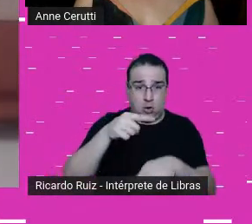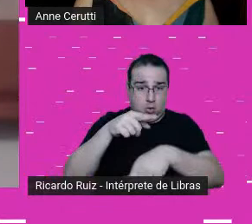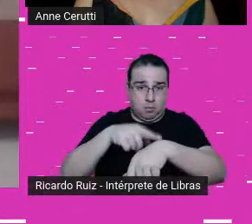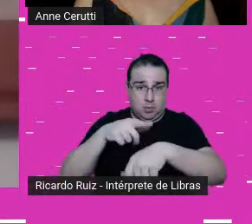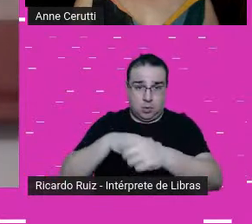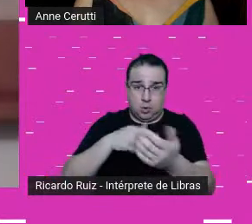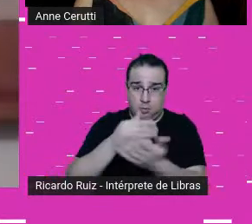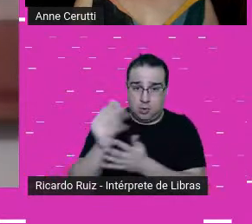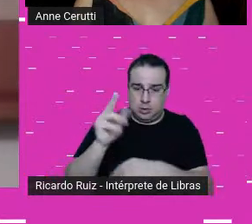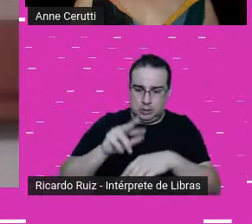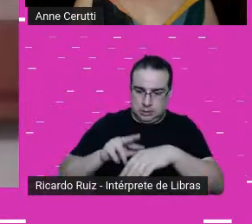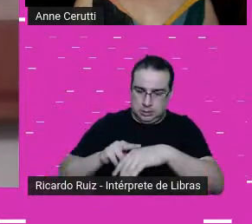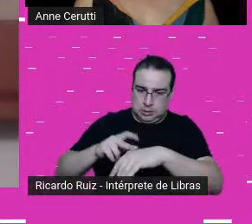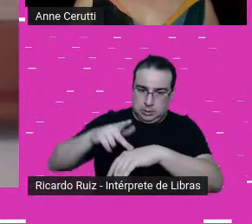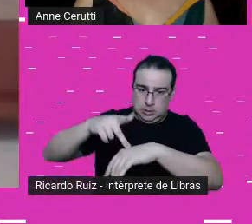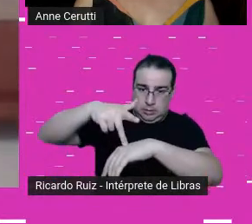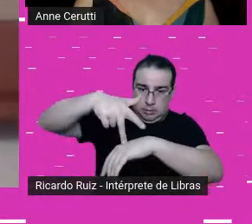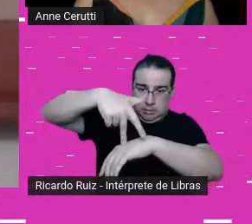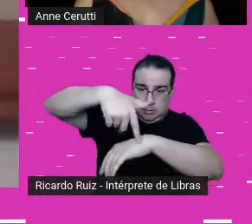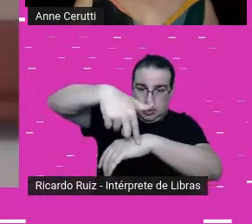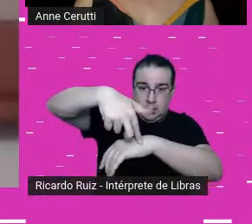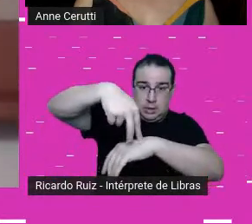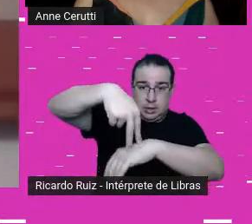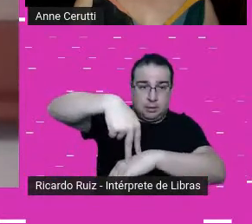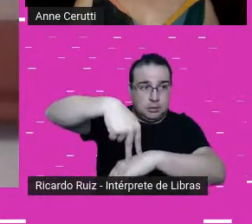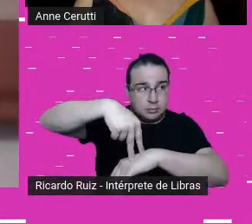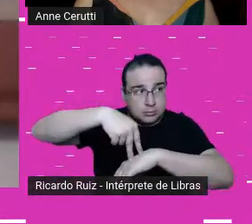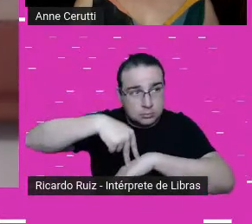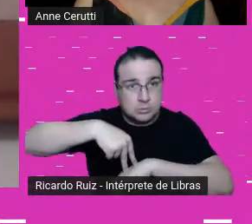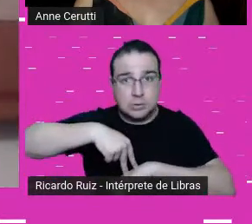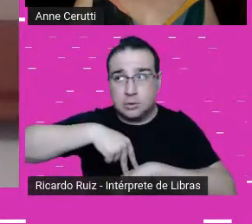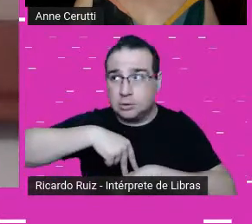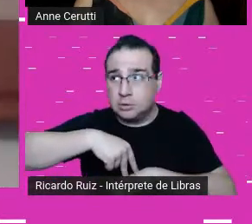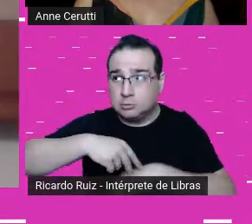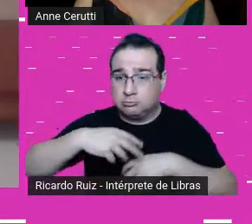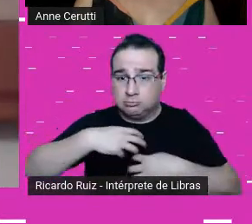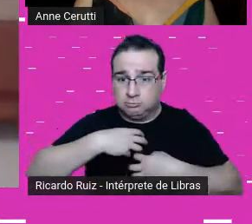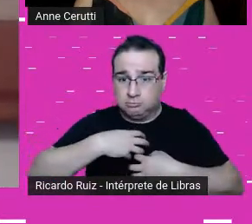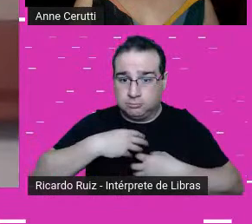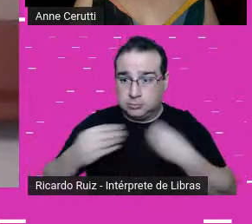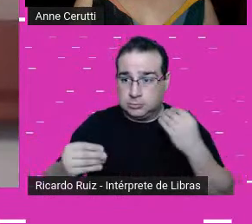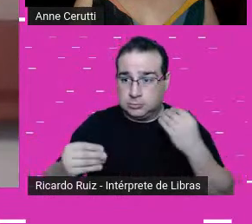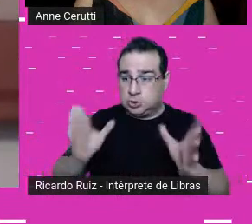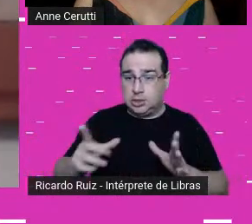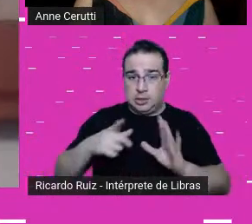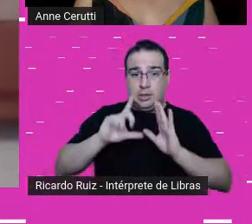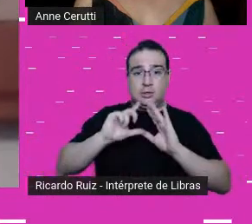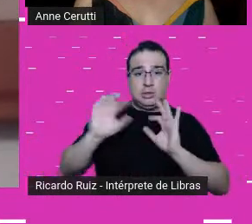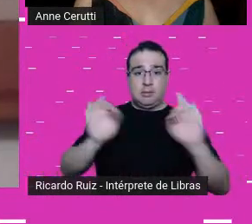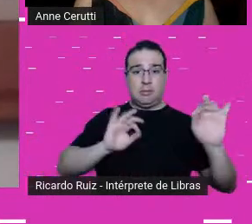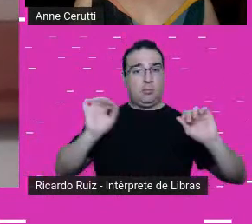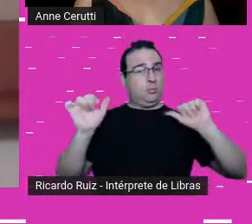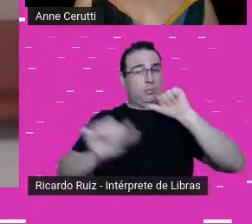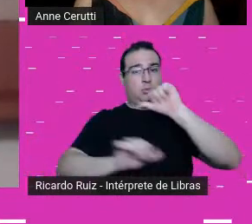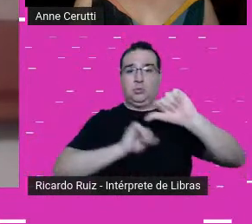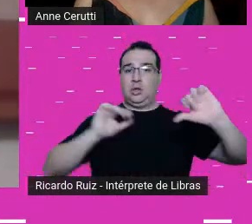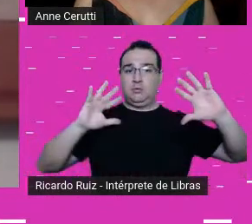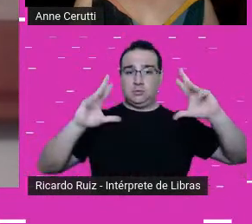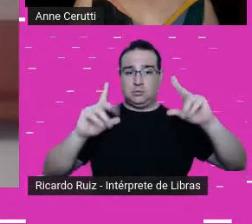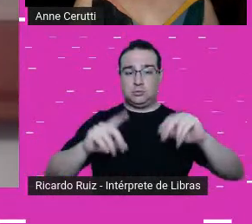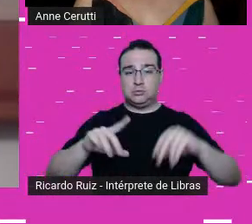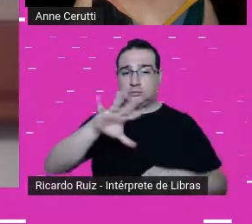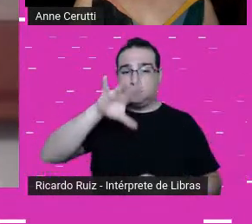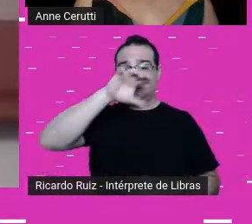momento que pisávamos ali, né, para entrar no camarim já mudava o